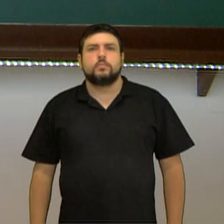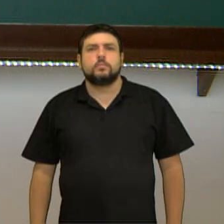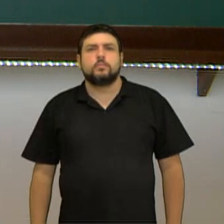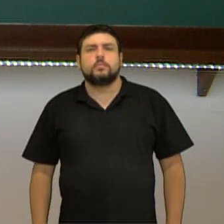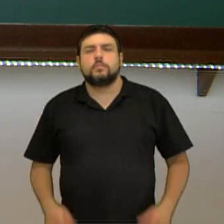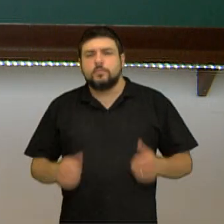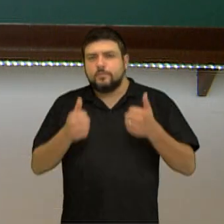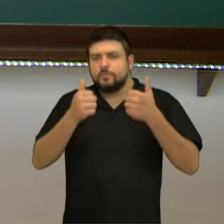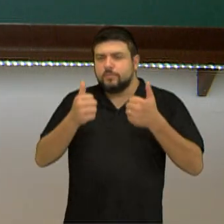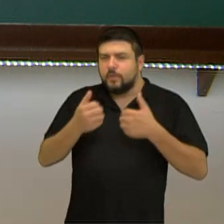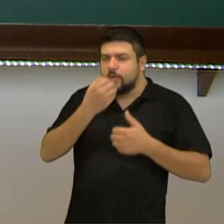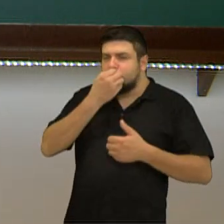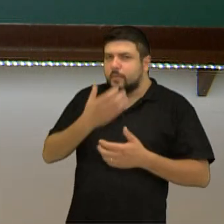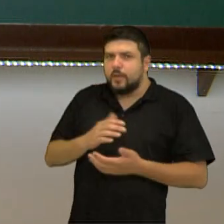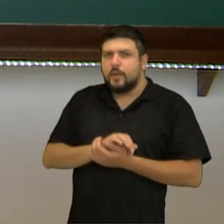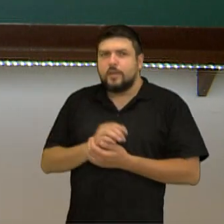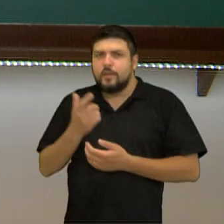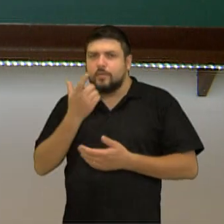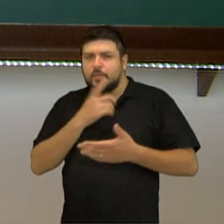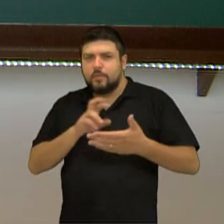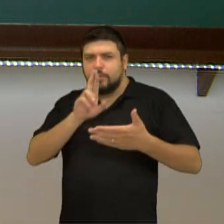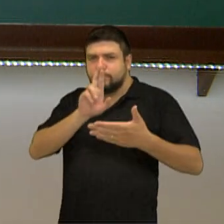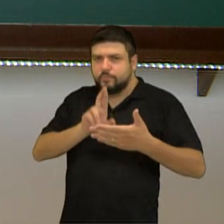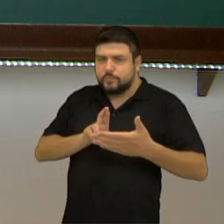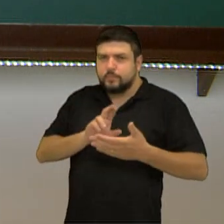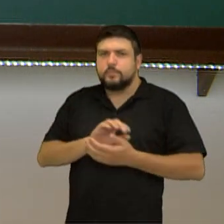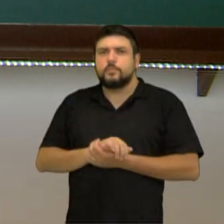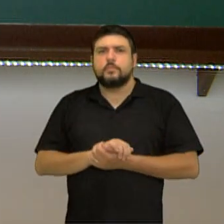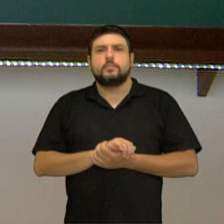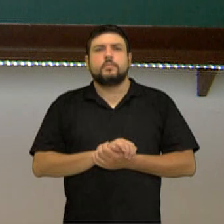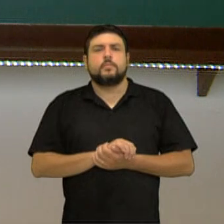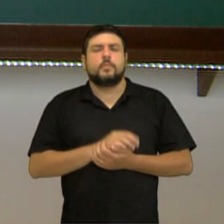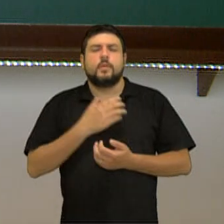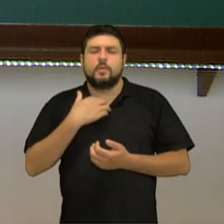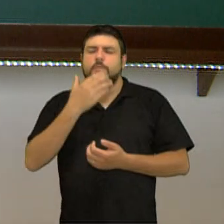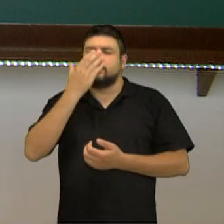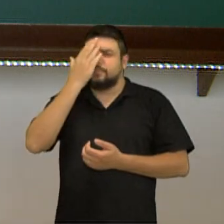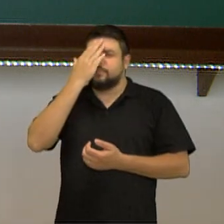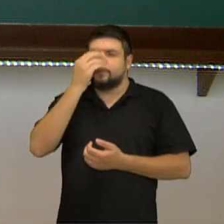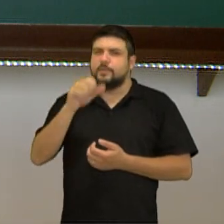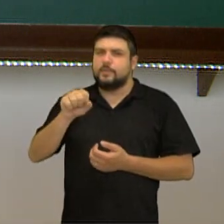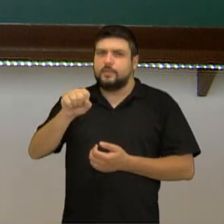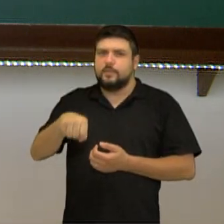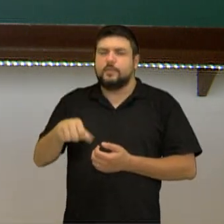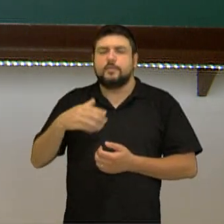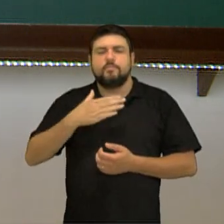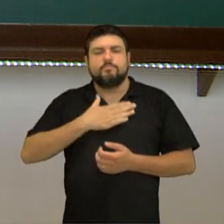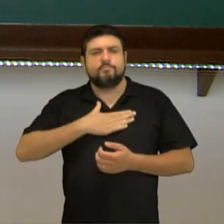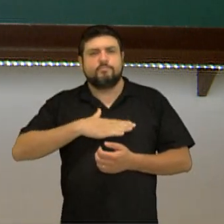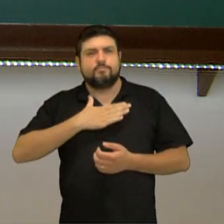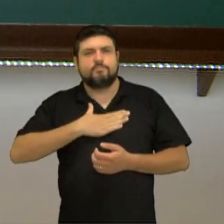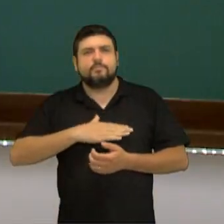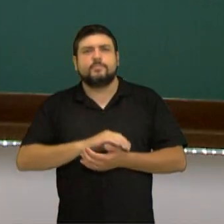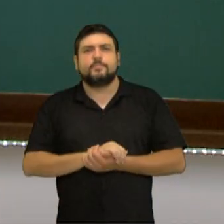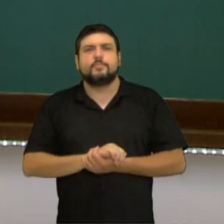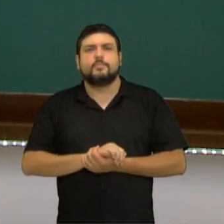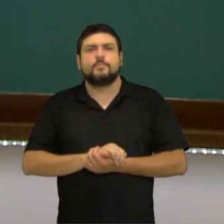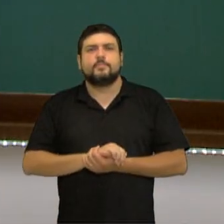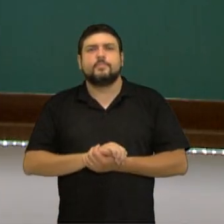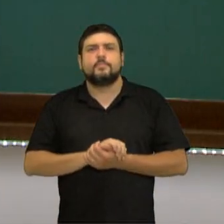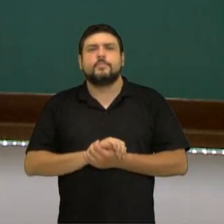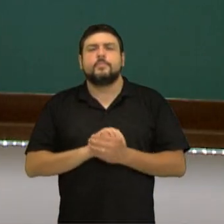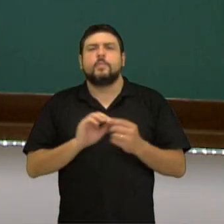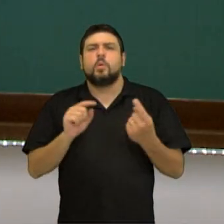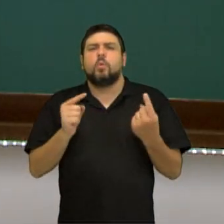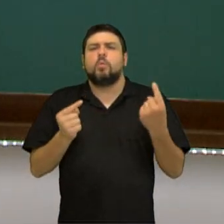E aí, minha pimpolhada, conseguiram resolver o exercício? Tá, cara, com certeza sim, né? É suave. Então veja, quais são as grandezas